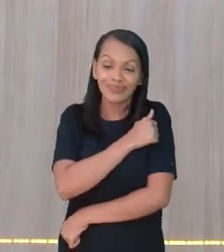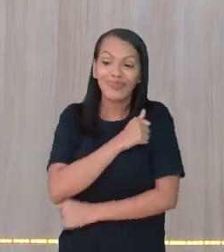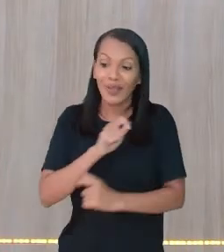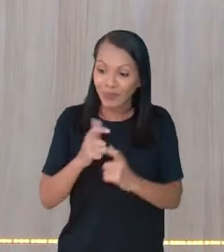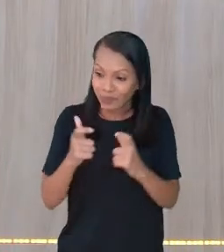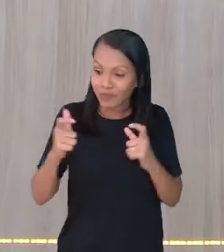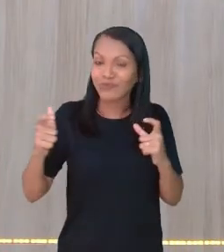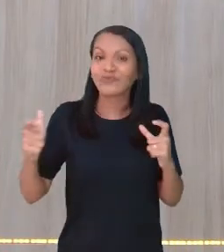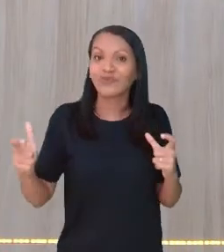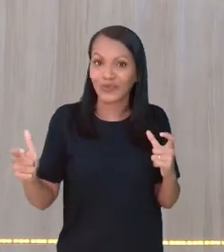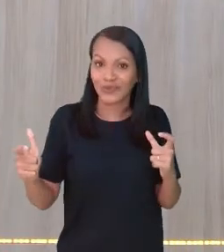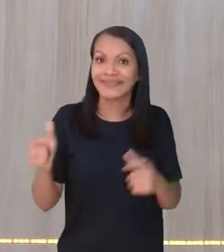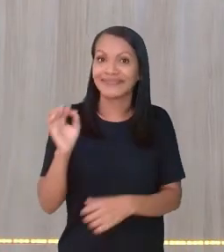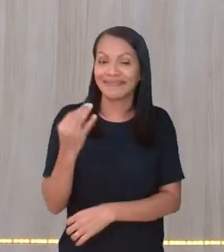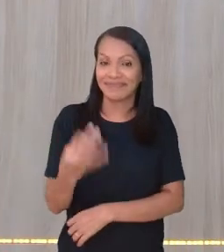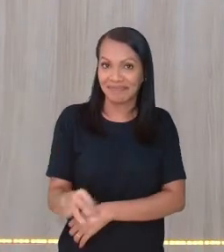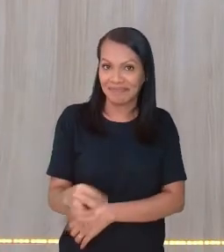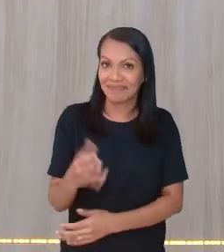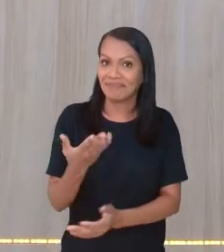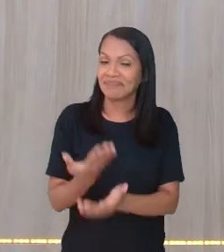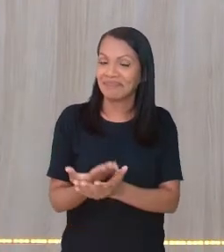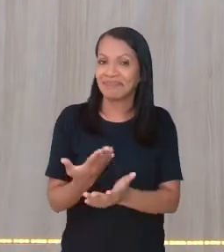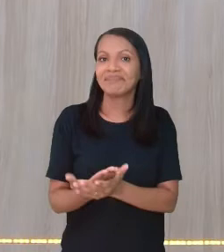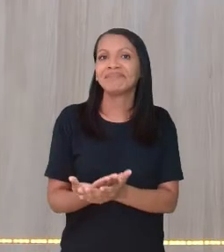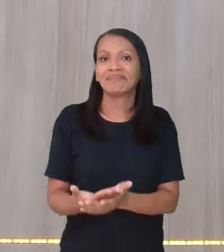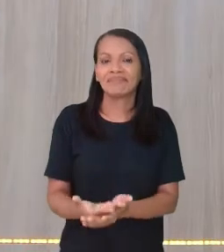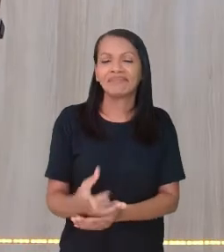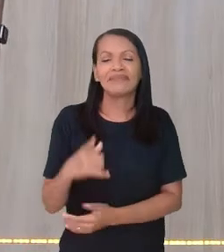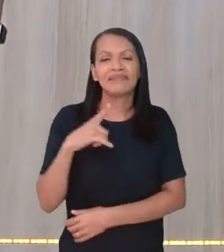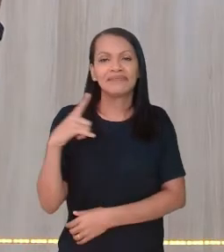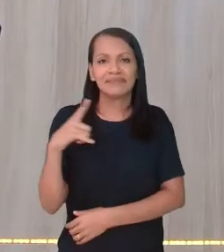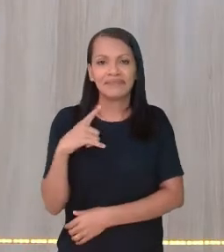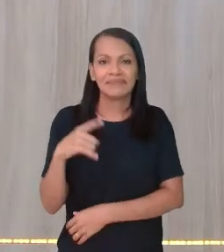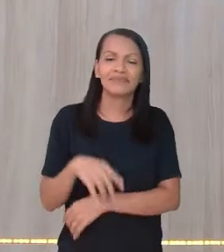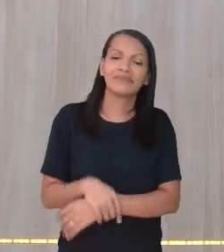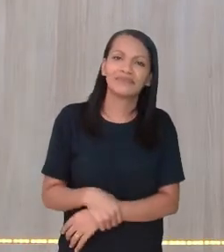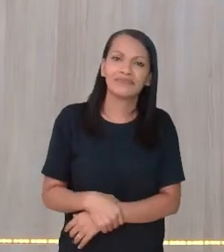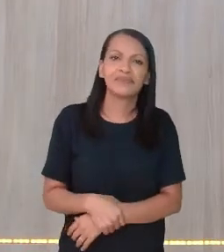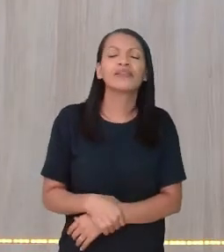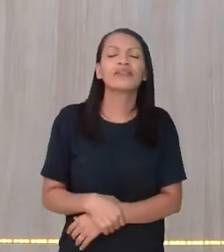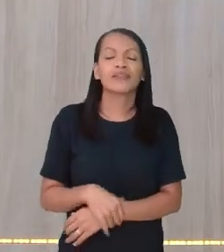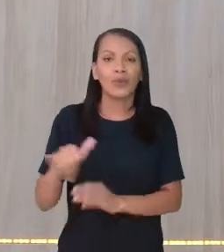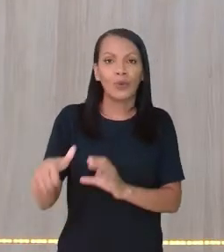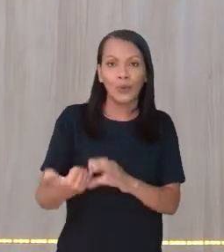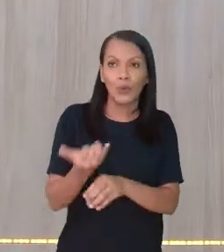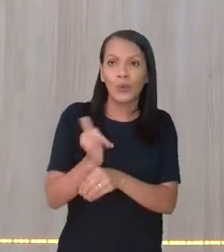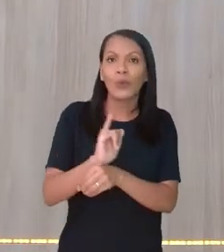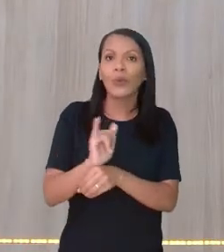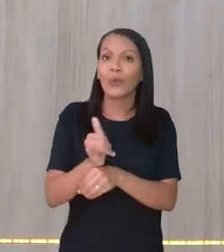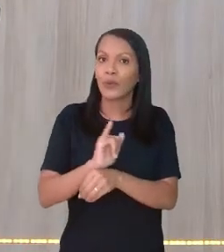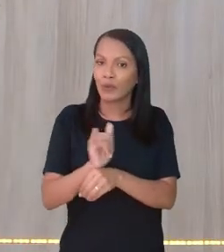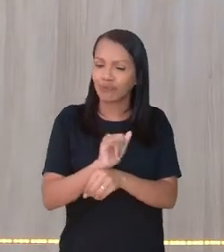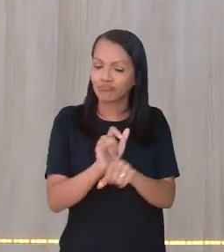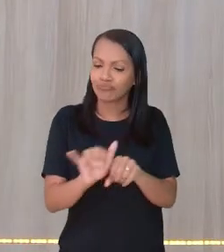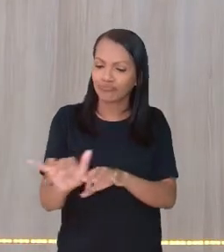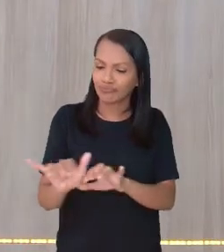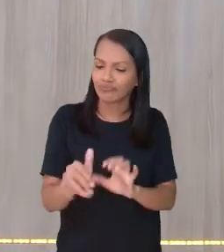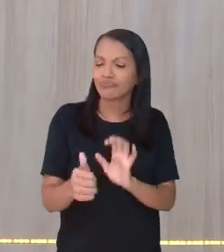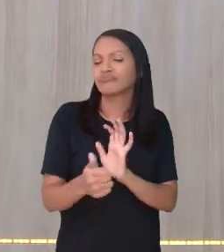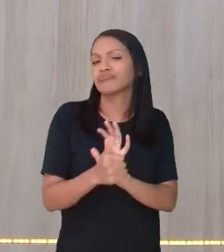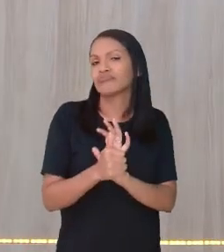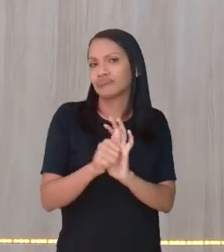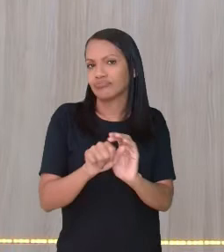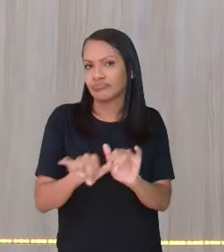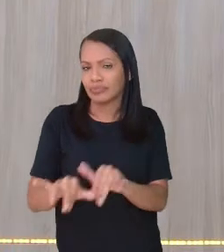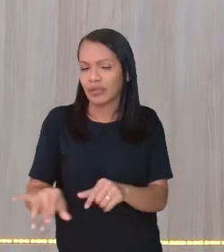aumentando a cada vez mais, certo? Nas nossas aulas. A gente tem por base aí, por exemplo, o nosso canal no YouTube, a quantidade de inscritos. A gente tem,